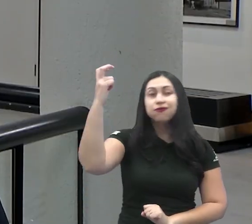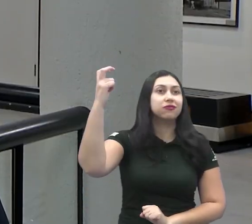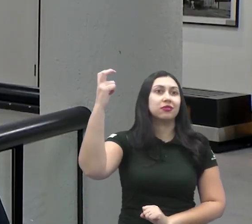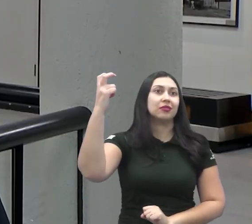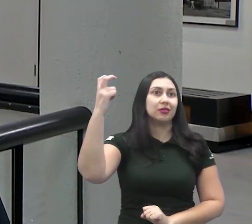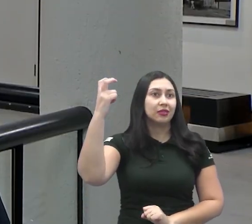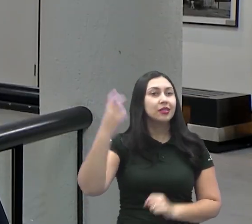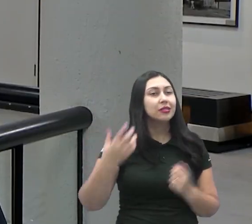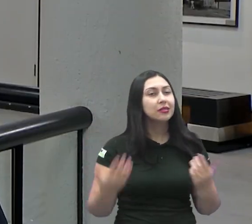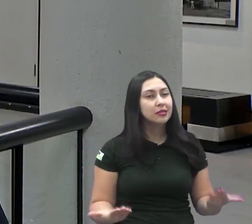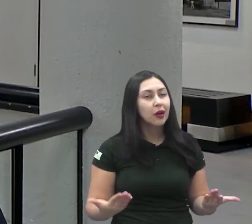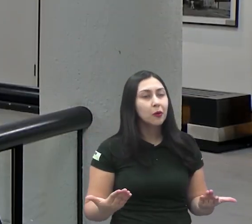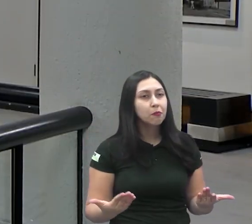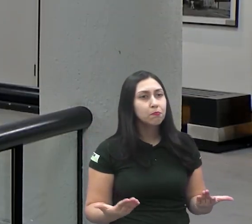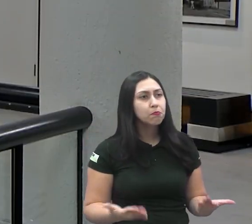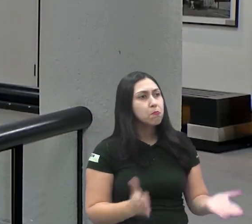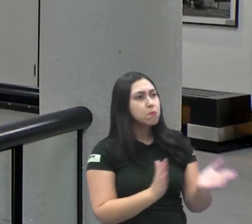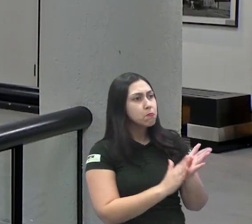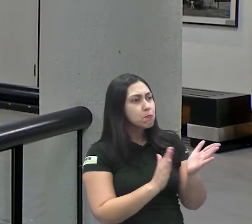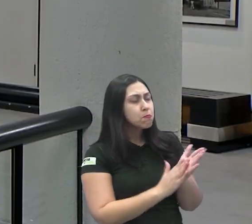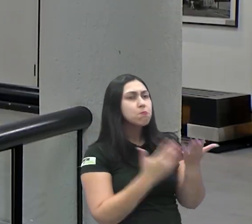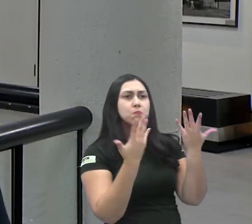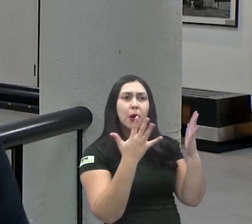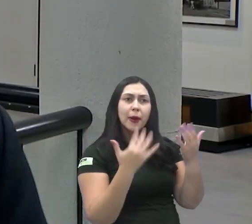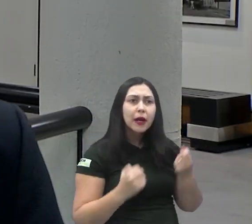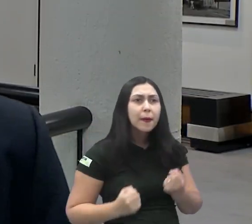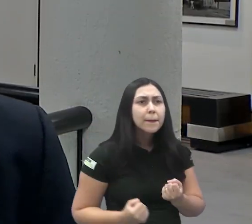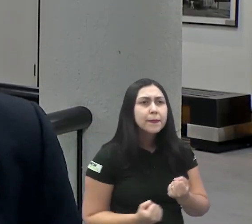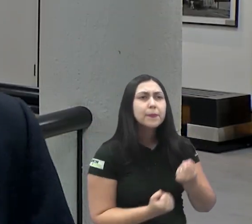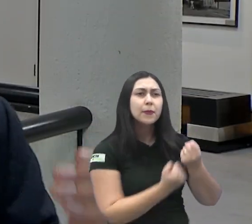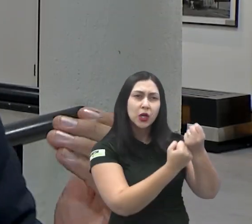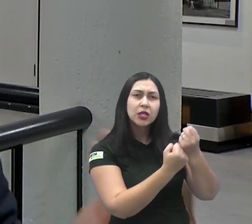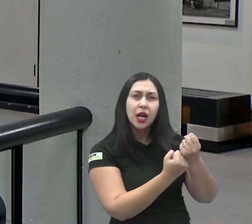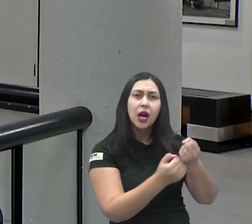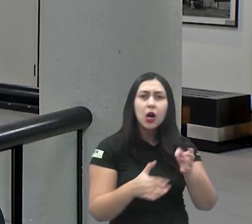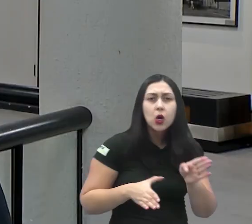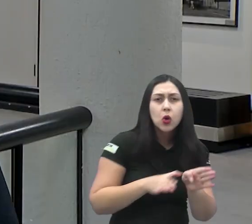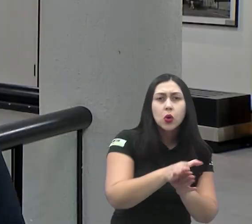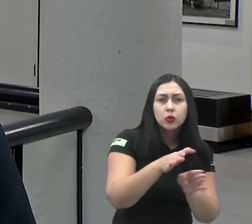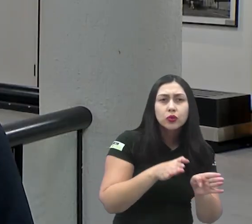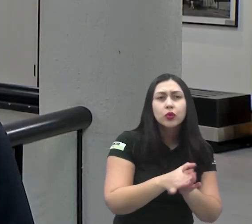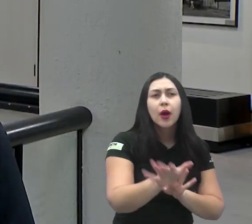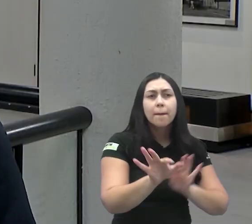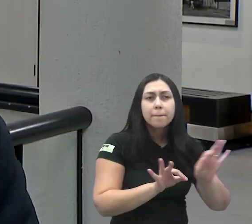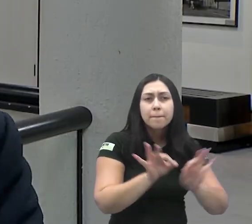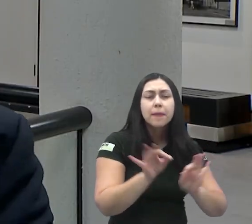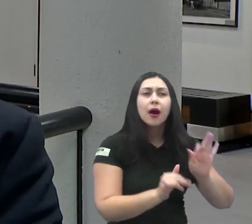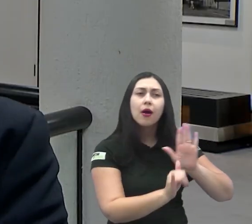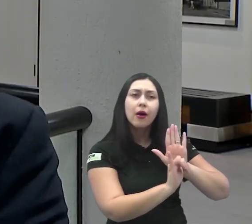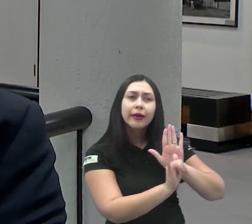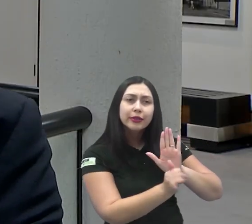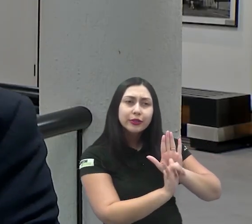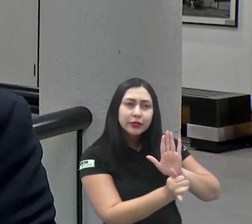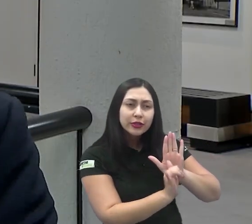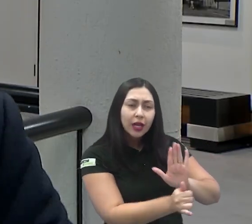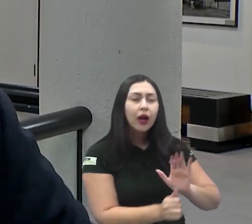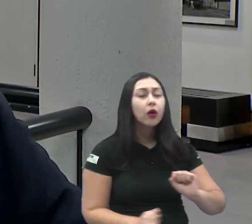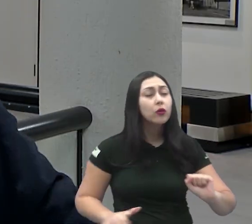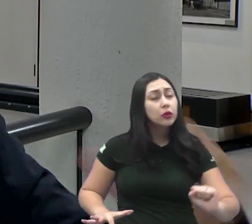gênio. Então, ao prestigiar, ao dar cobertura, a orientar a fazer um